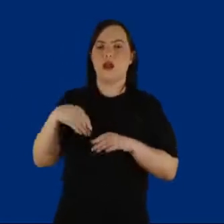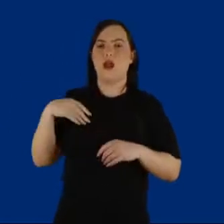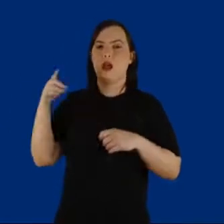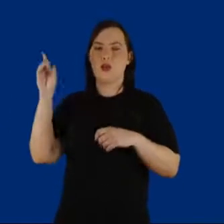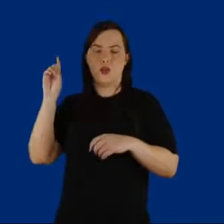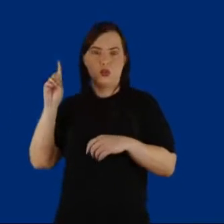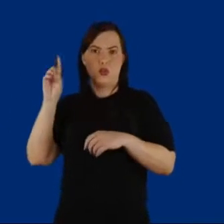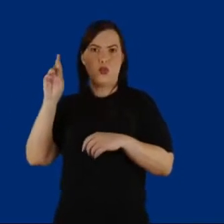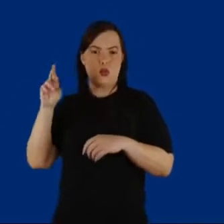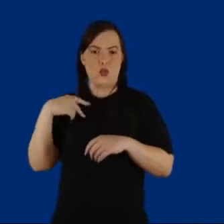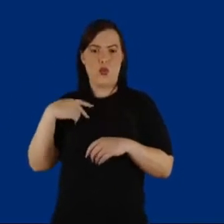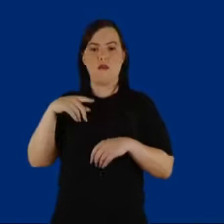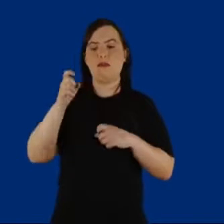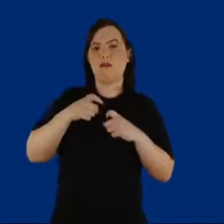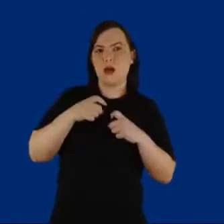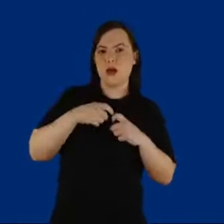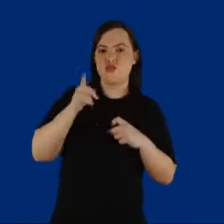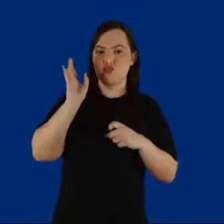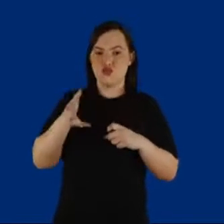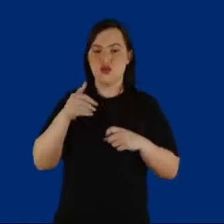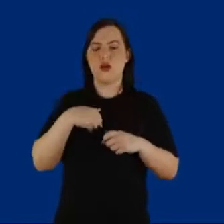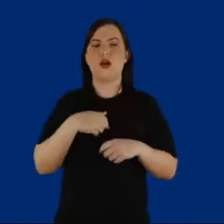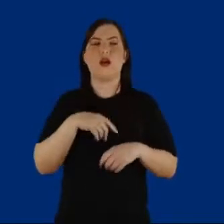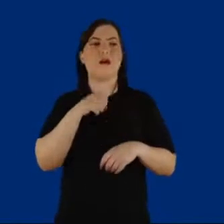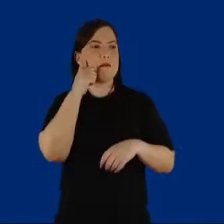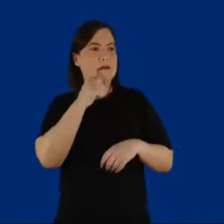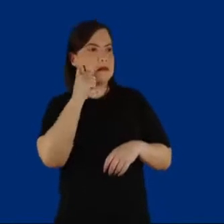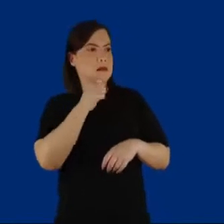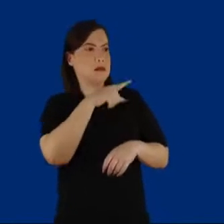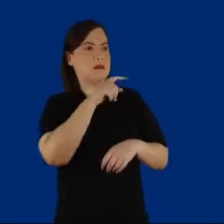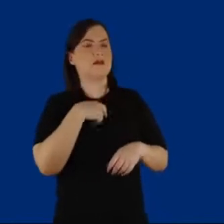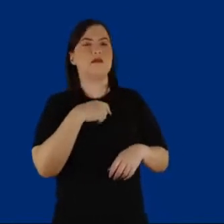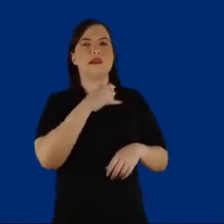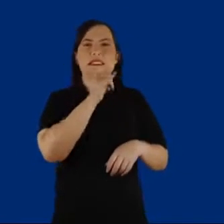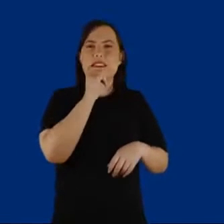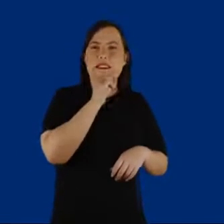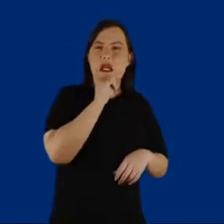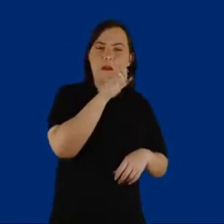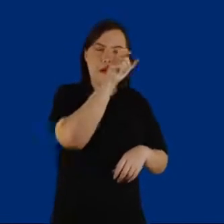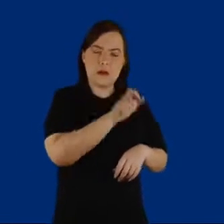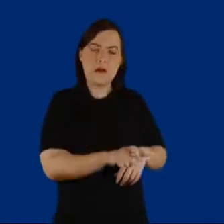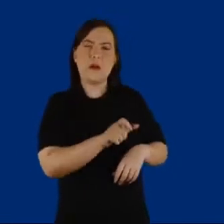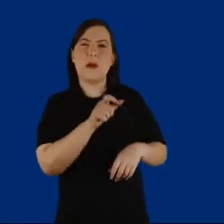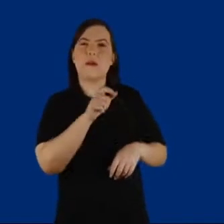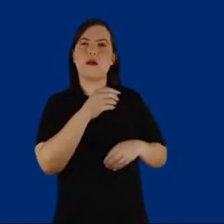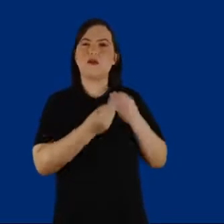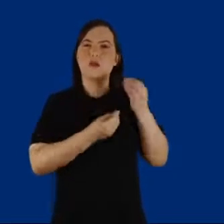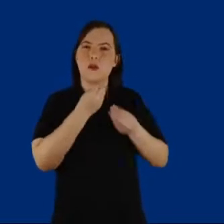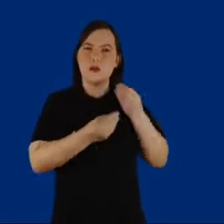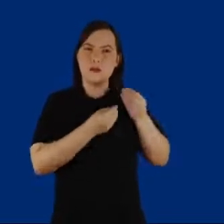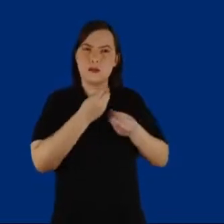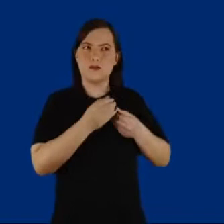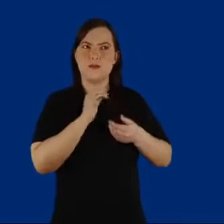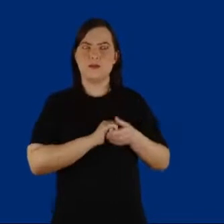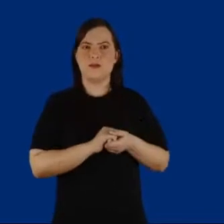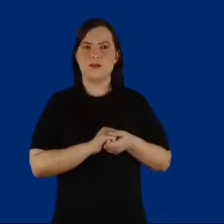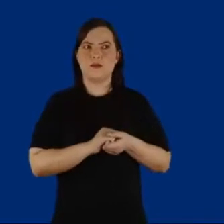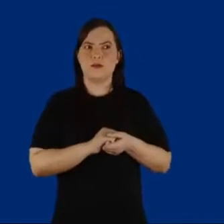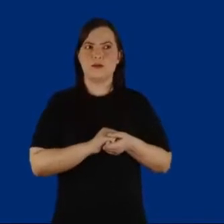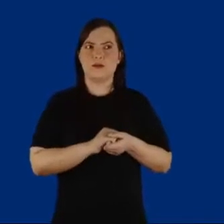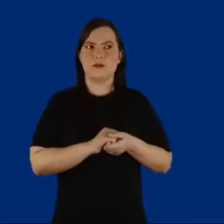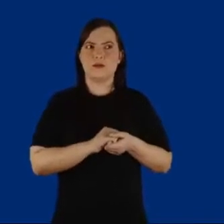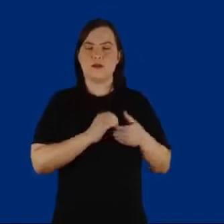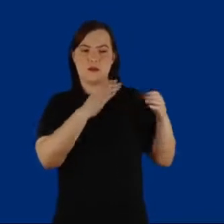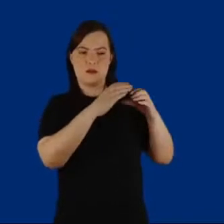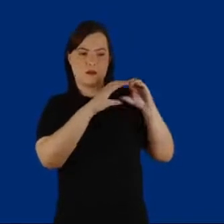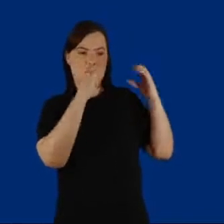eu já engajei com ela, e ela é um ótimo exemplo de alguém que foi nas